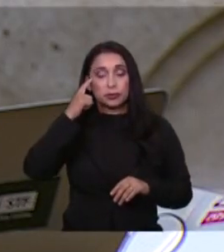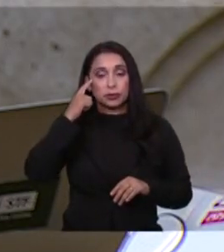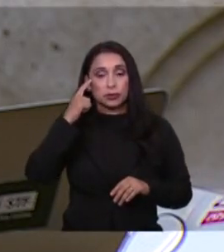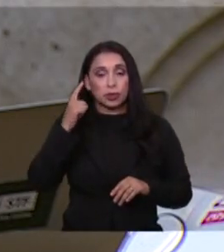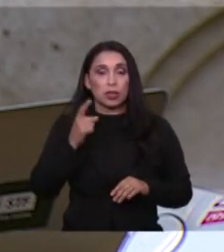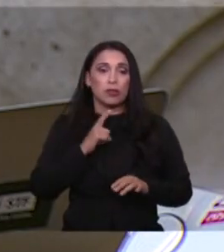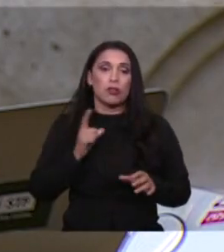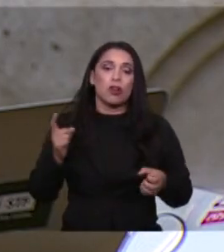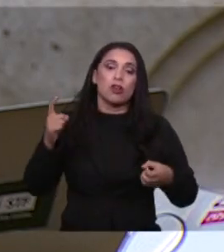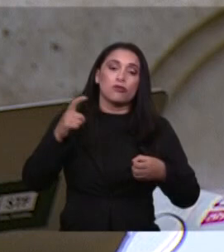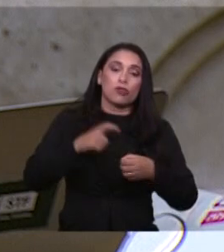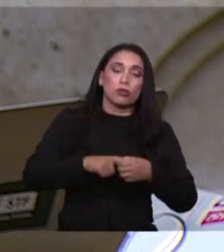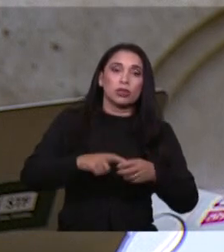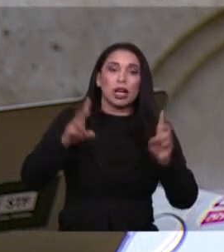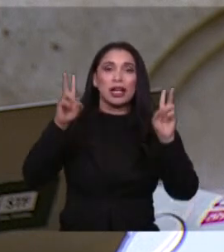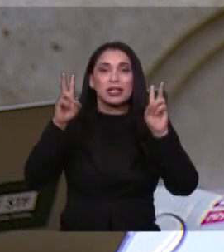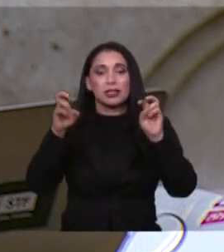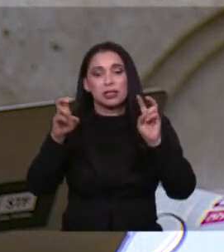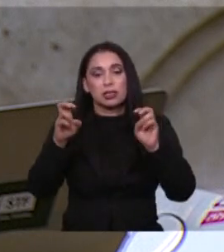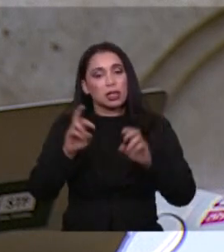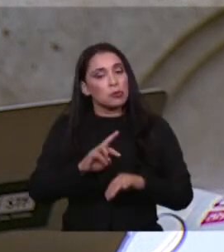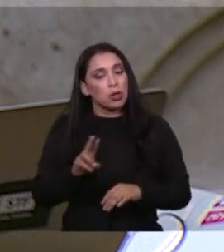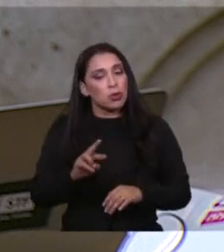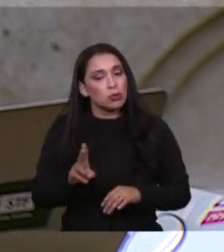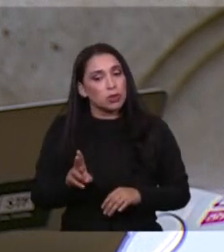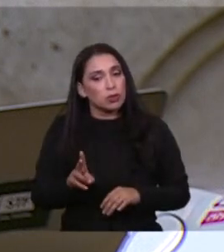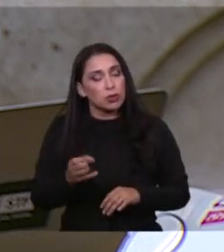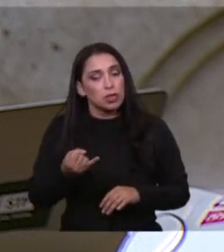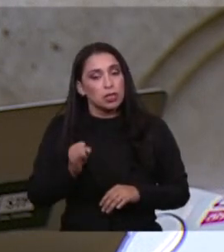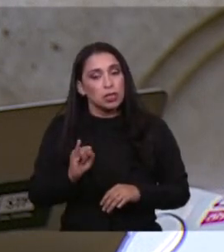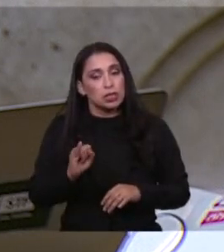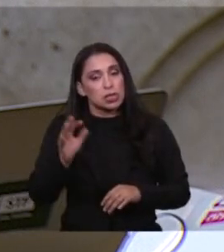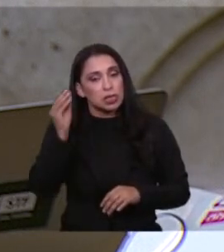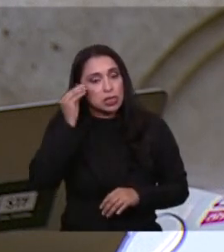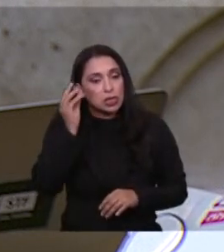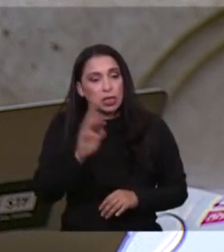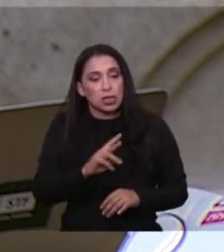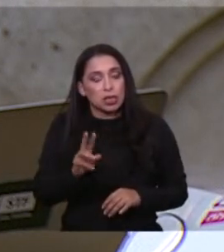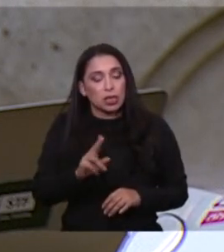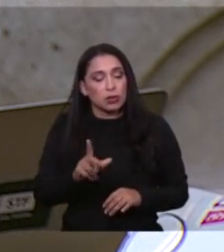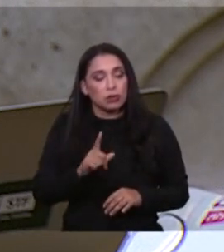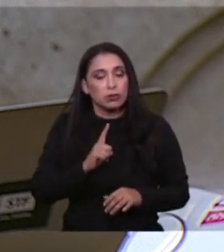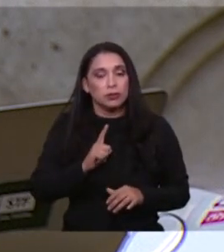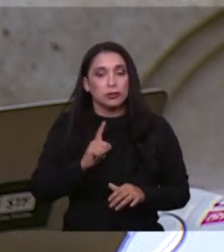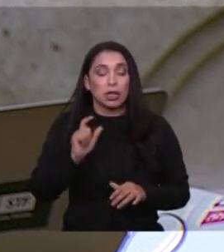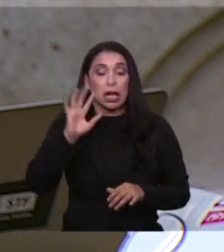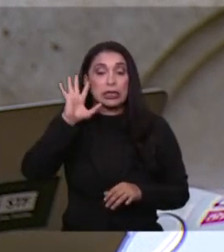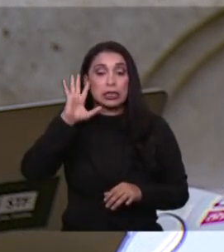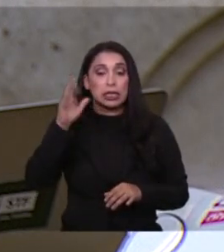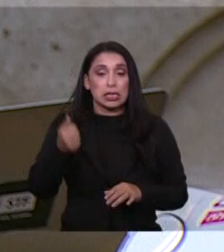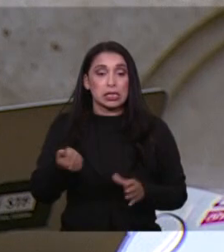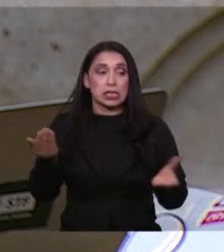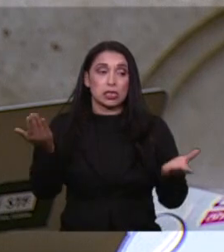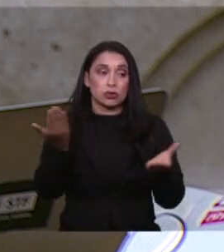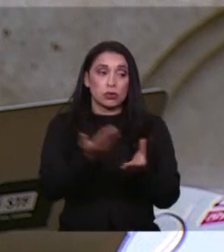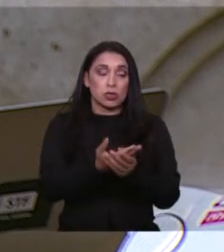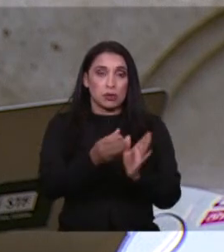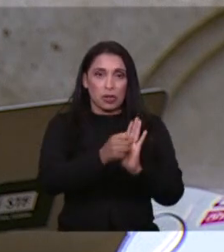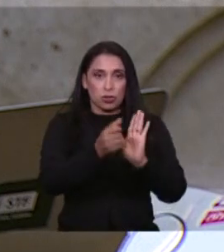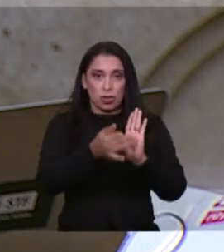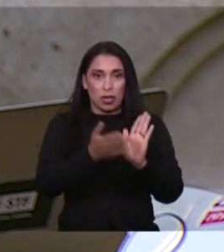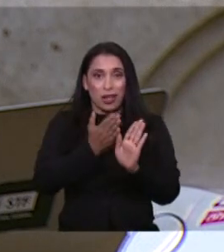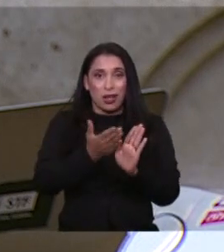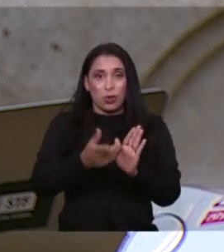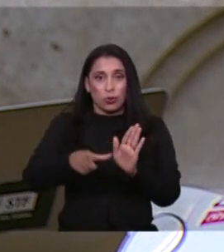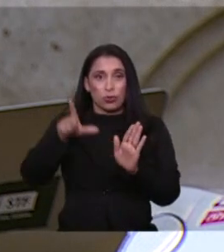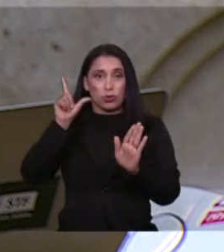reabrir essa discussão ou não. Se entendermos que não devemos, nós reformaríamos a decisão dos embargos de declaração